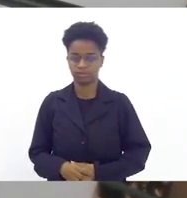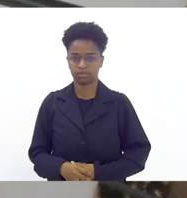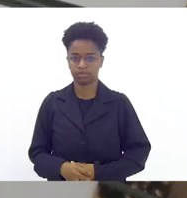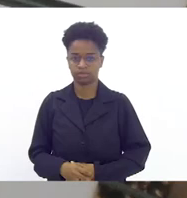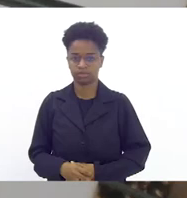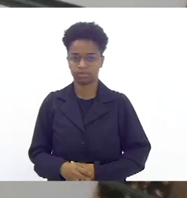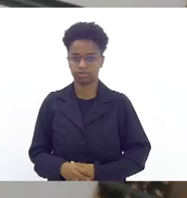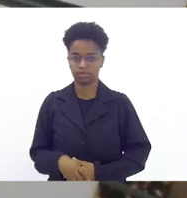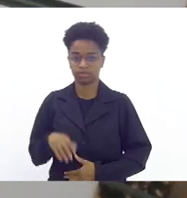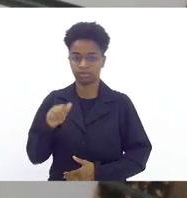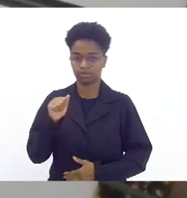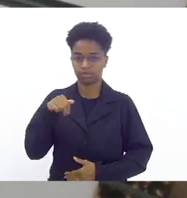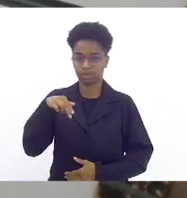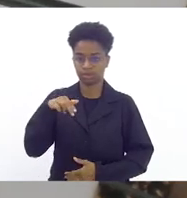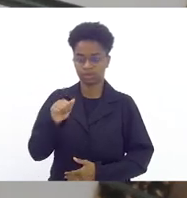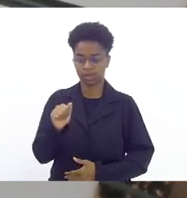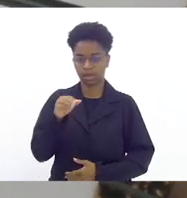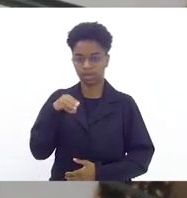Ana Márcia,